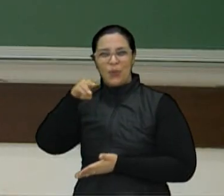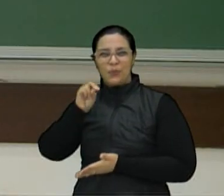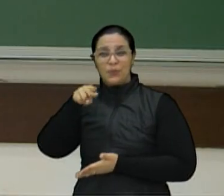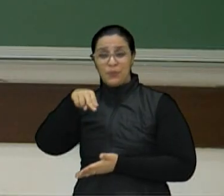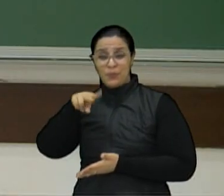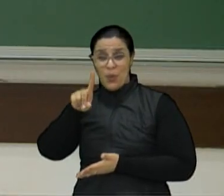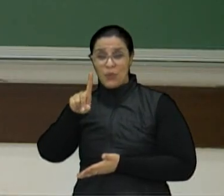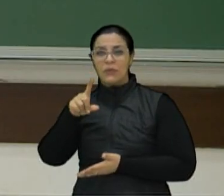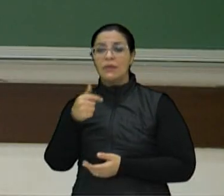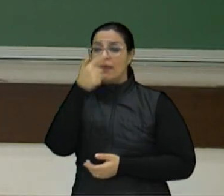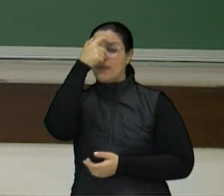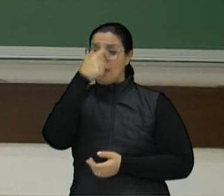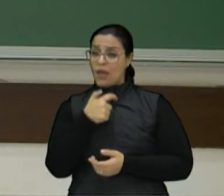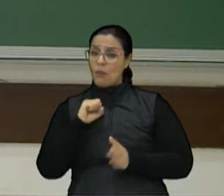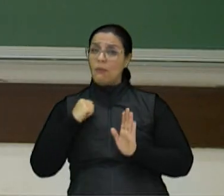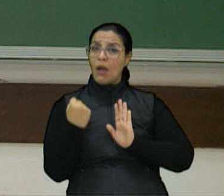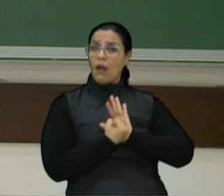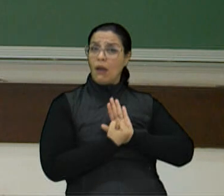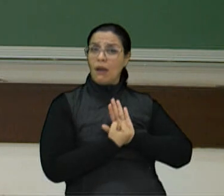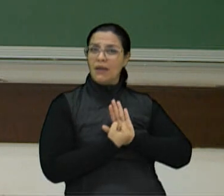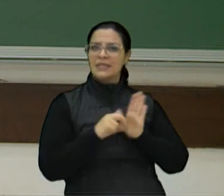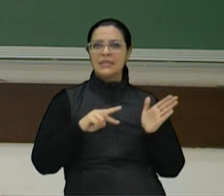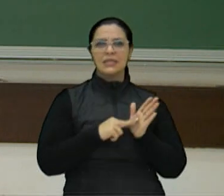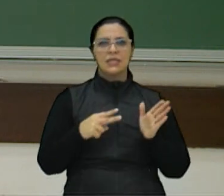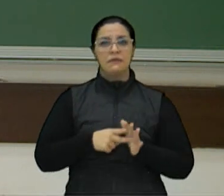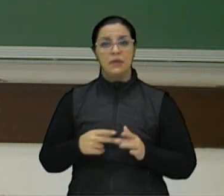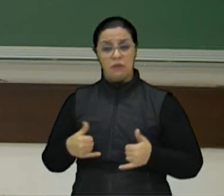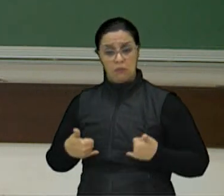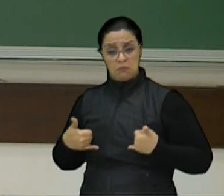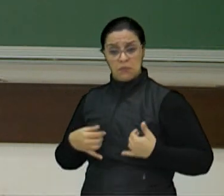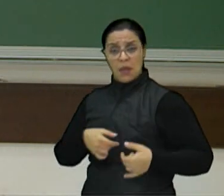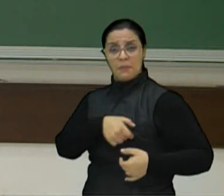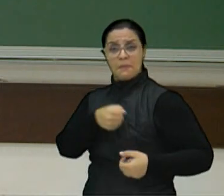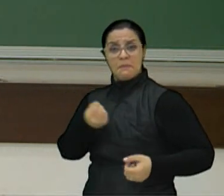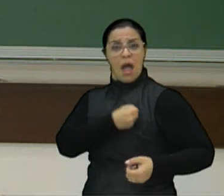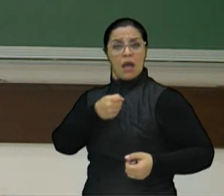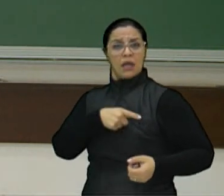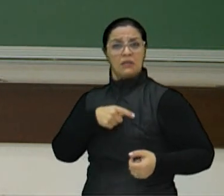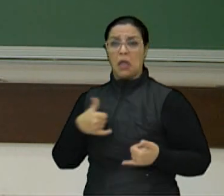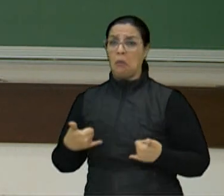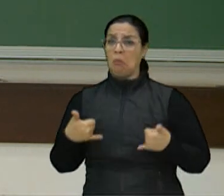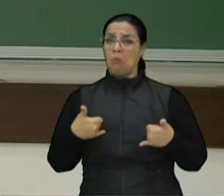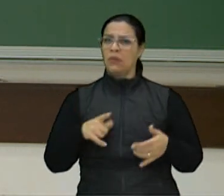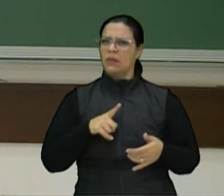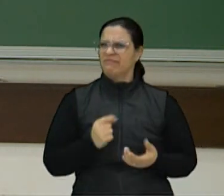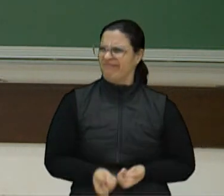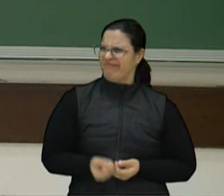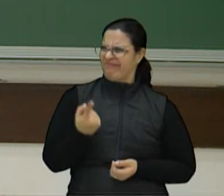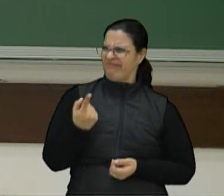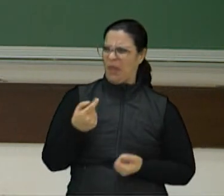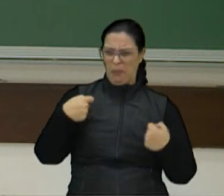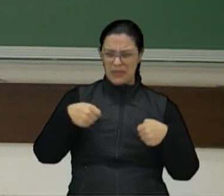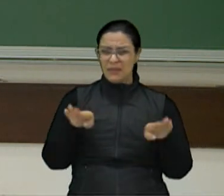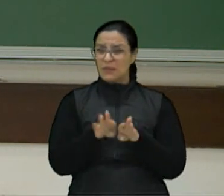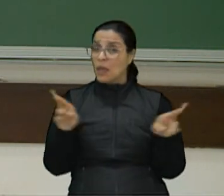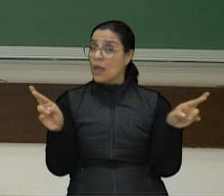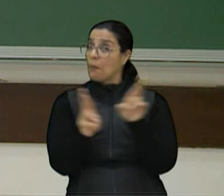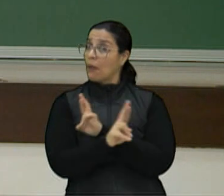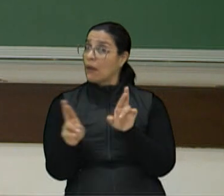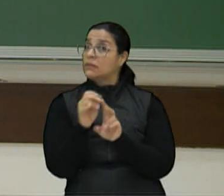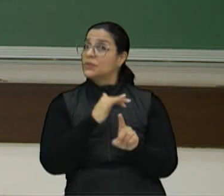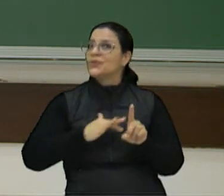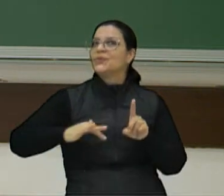etiqueta. A pessoa se torna importante pela etiqueta que ela está usando. Isso tem que ser repensado também. Esta é uma relação